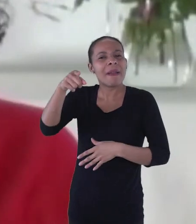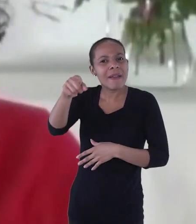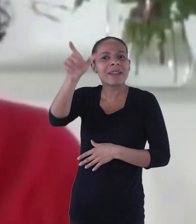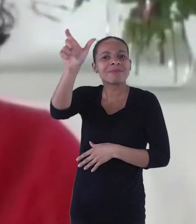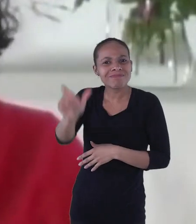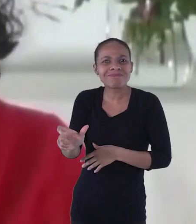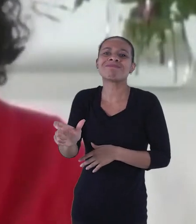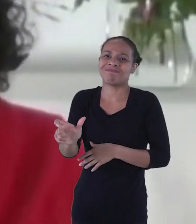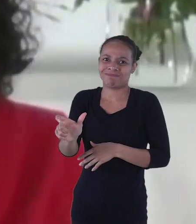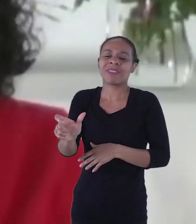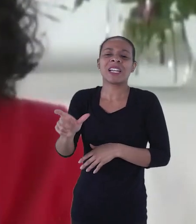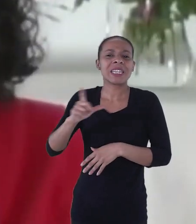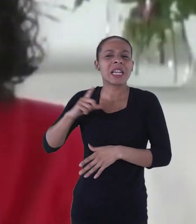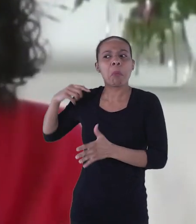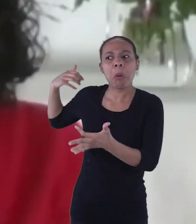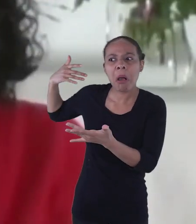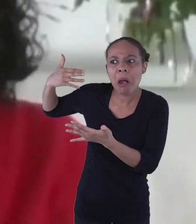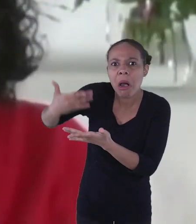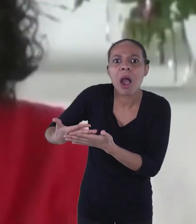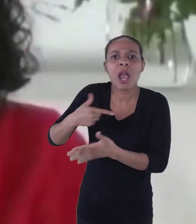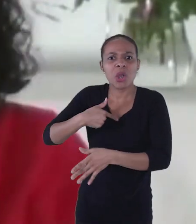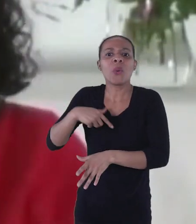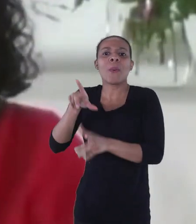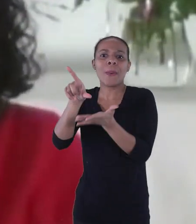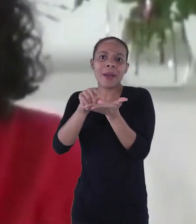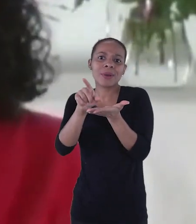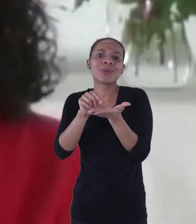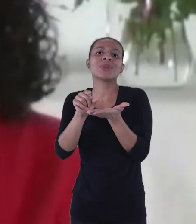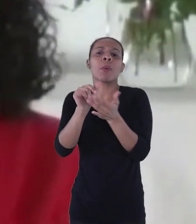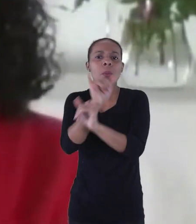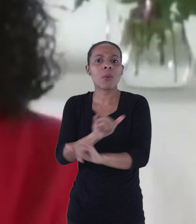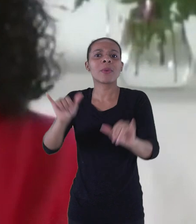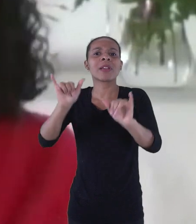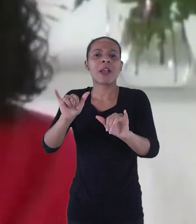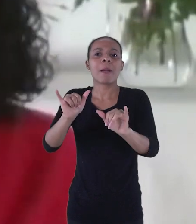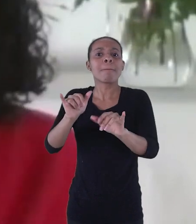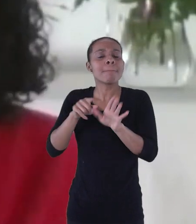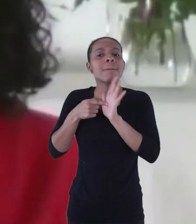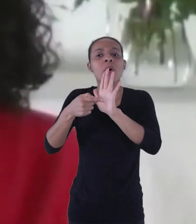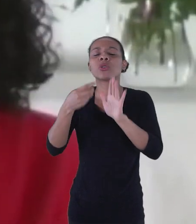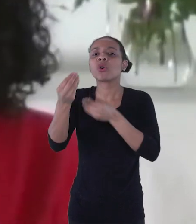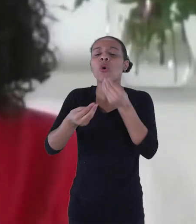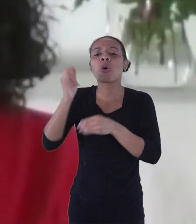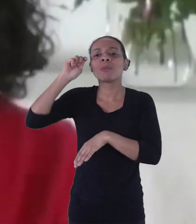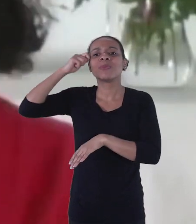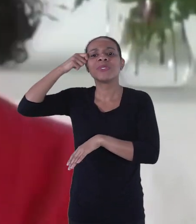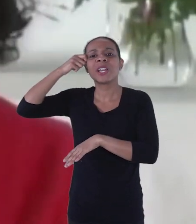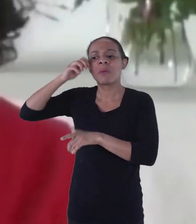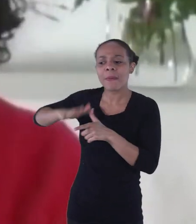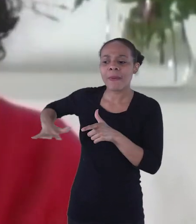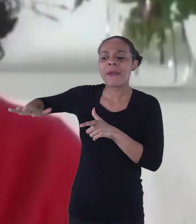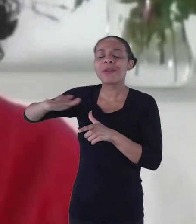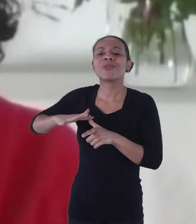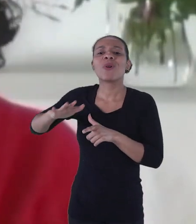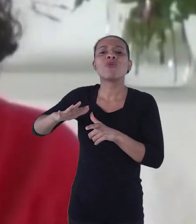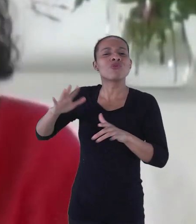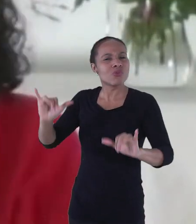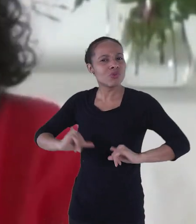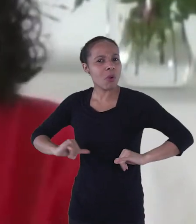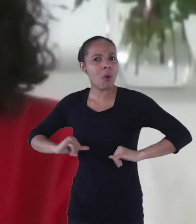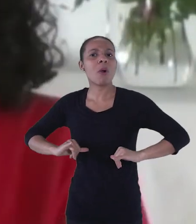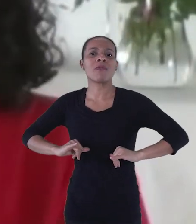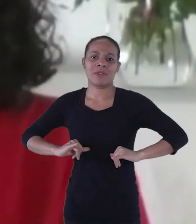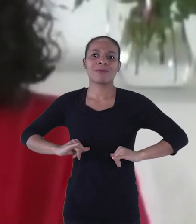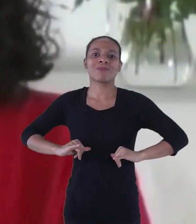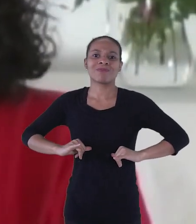artigo publicado que mostra o vilipêndio que os negros sofreram na região sob o olhar de Carolina Maria de Jesus em